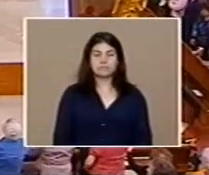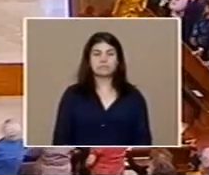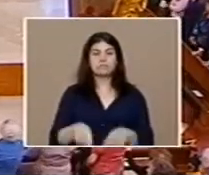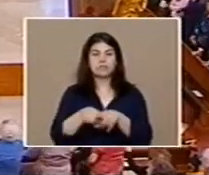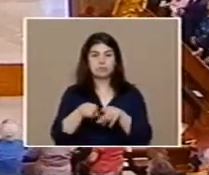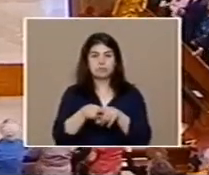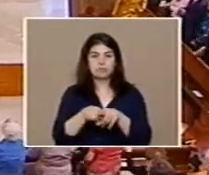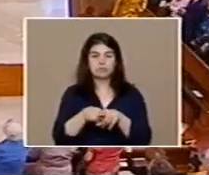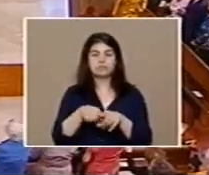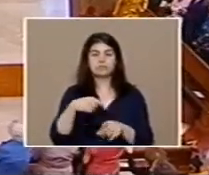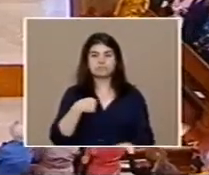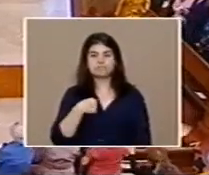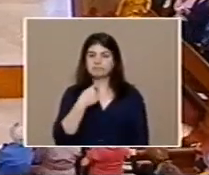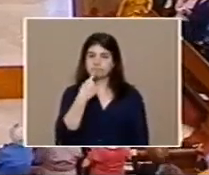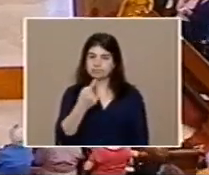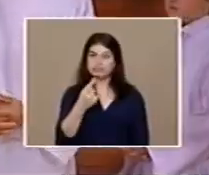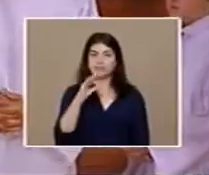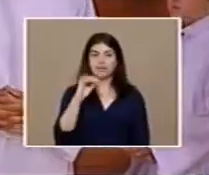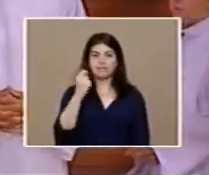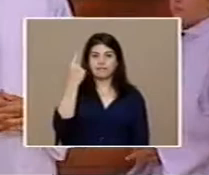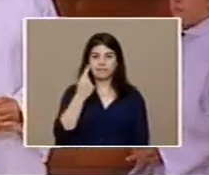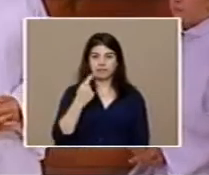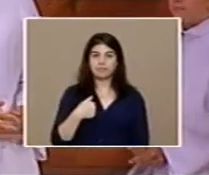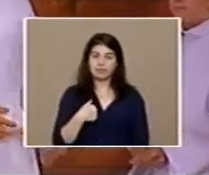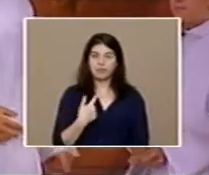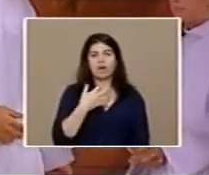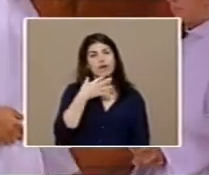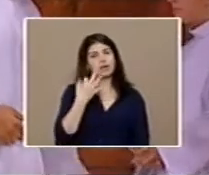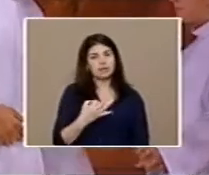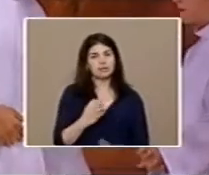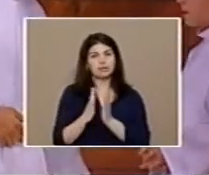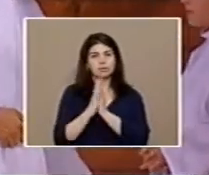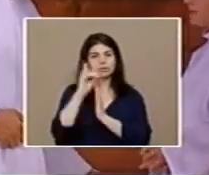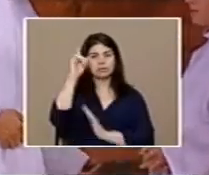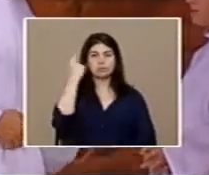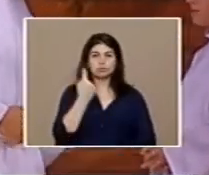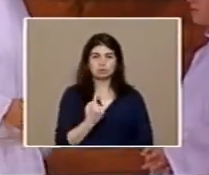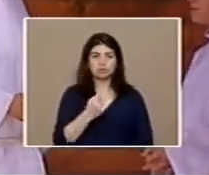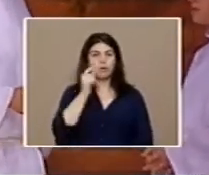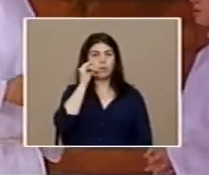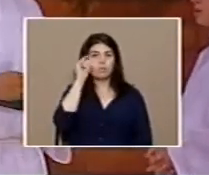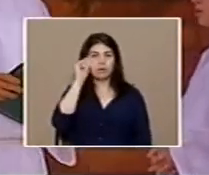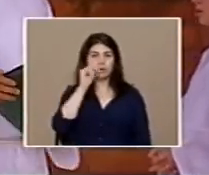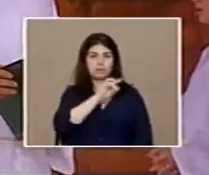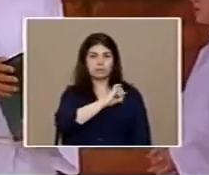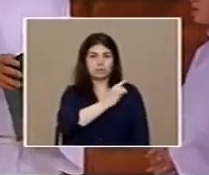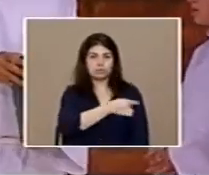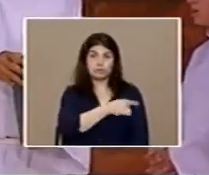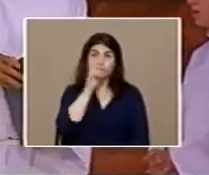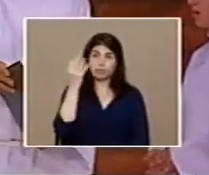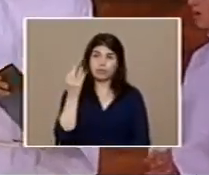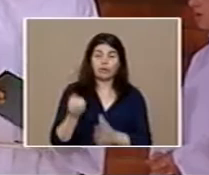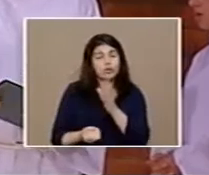irmãos professamos a nossa fé Creio em um só Deus Pai todo-poderoso criador